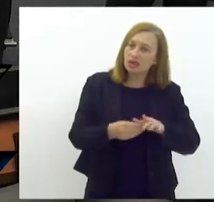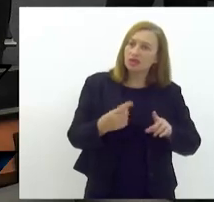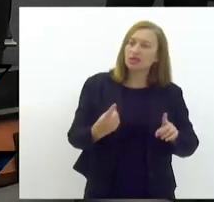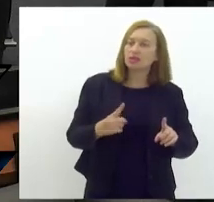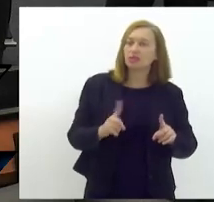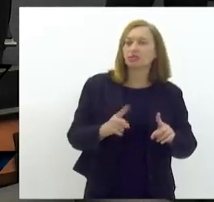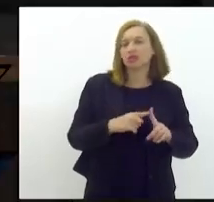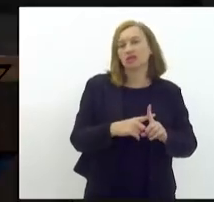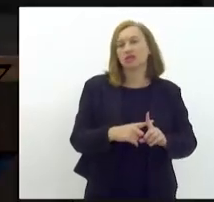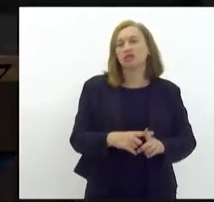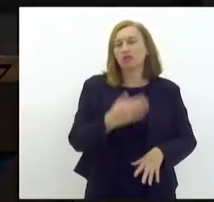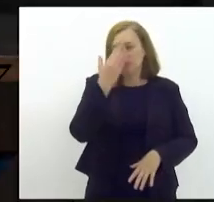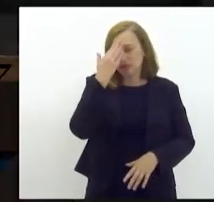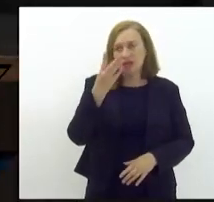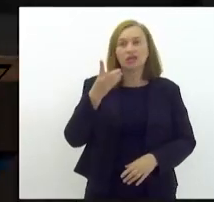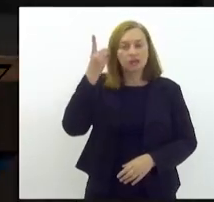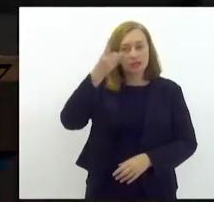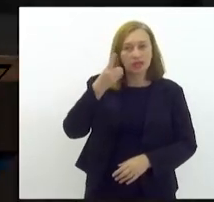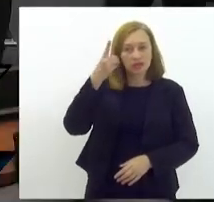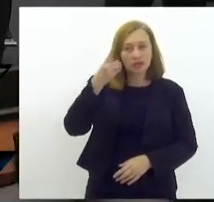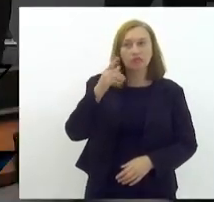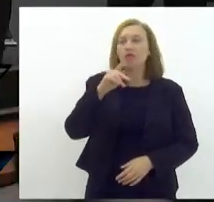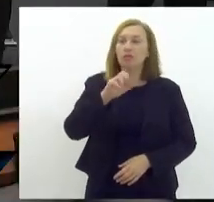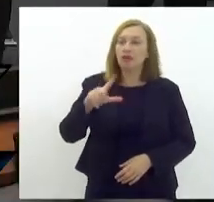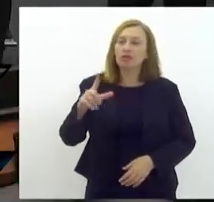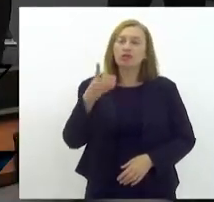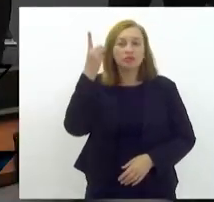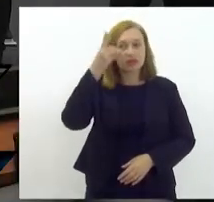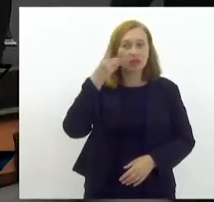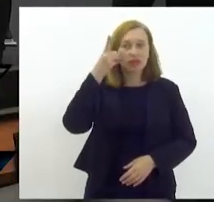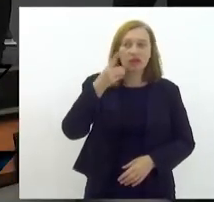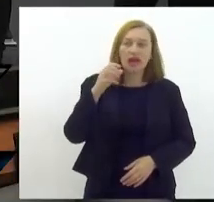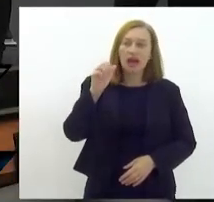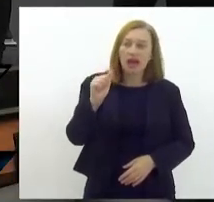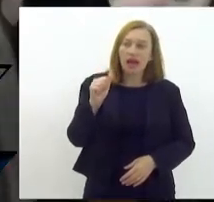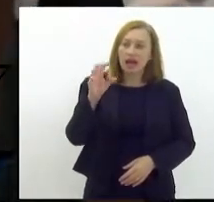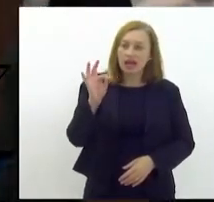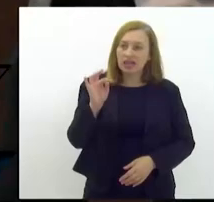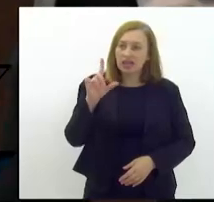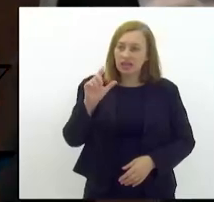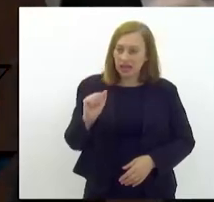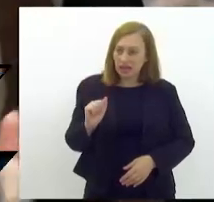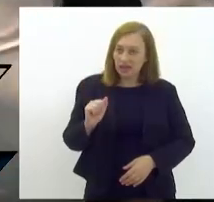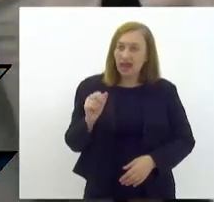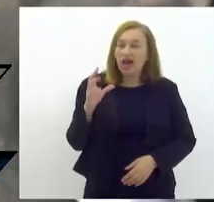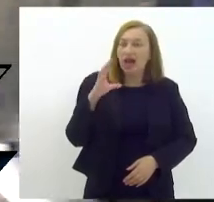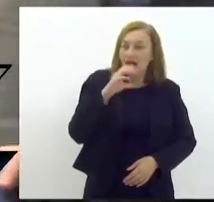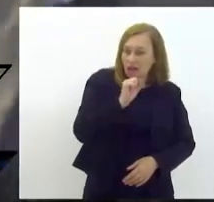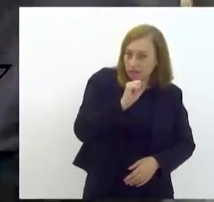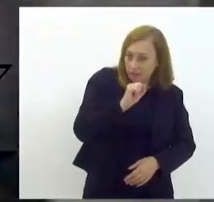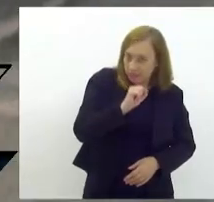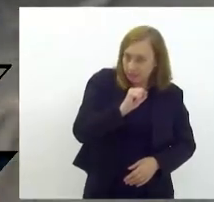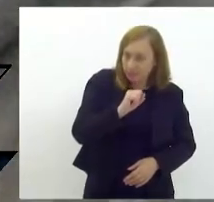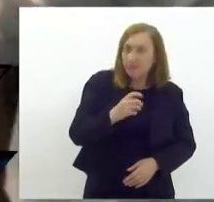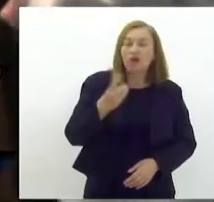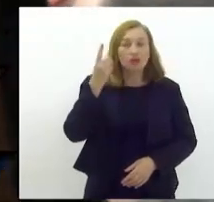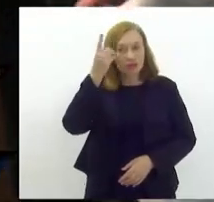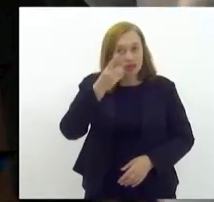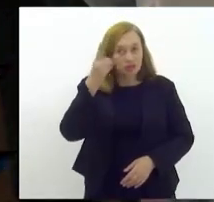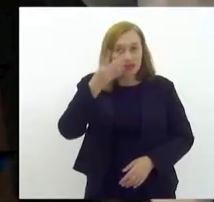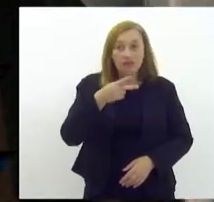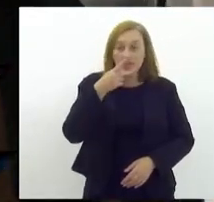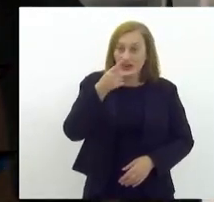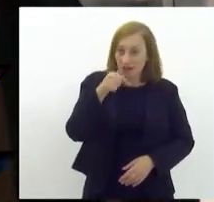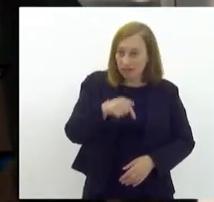Deputado pobel Deputado Átila Nunes senhor presidente raramente raramente um deputado confessa aqui na